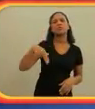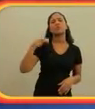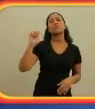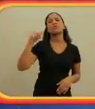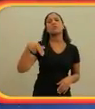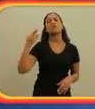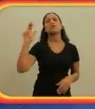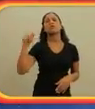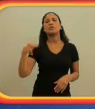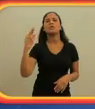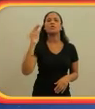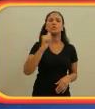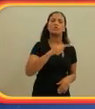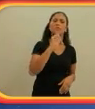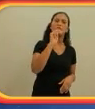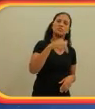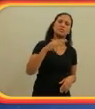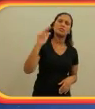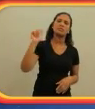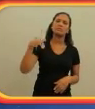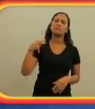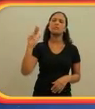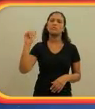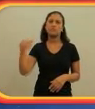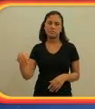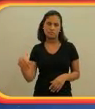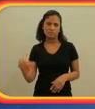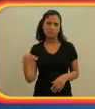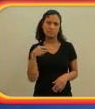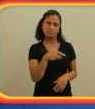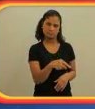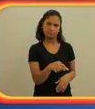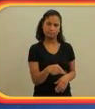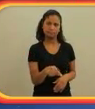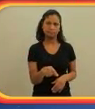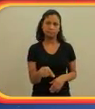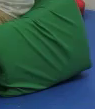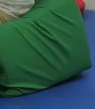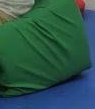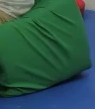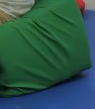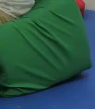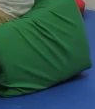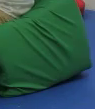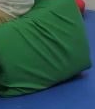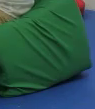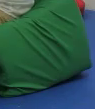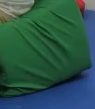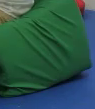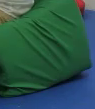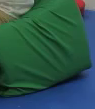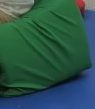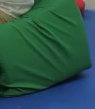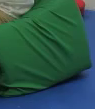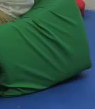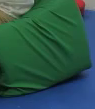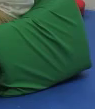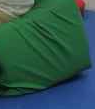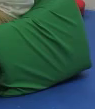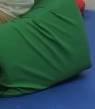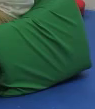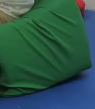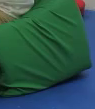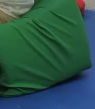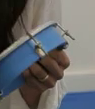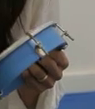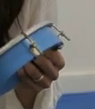né? E no momento que, por exemplo, eu canto uma música, na na